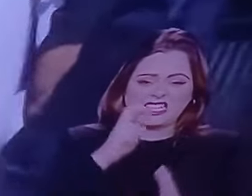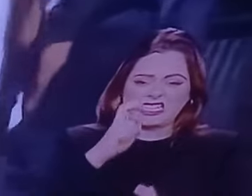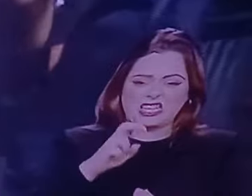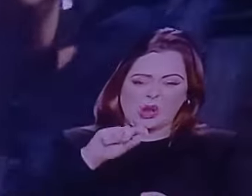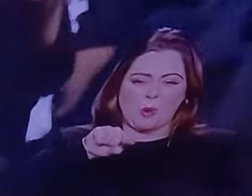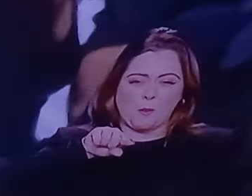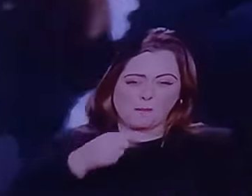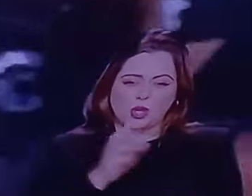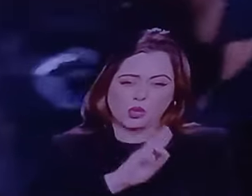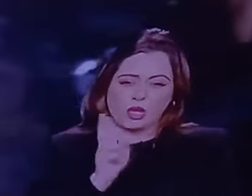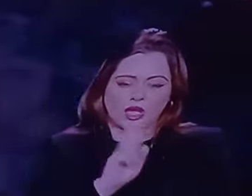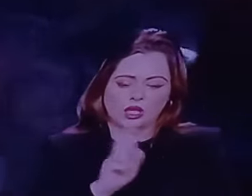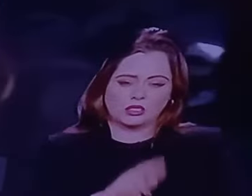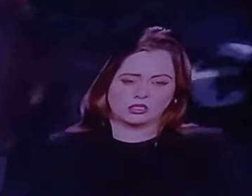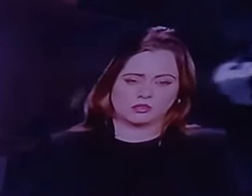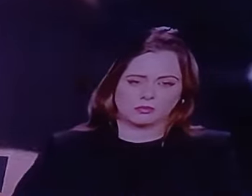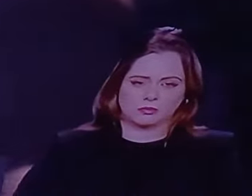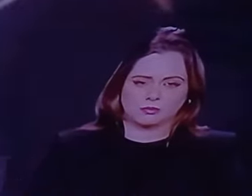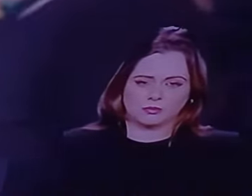R$ 5.000.